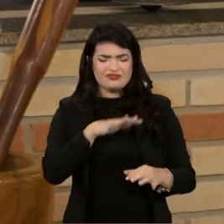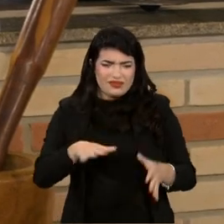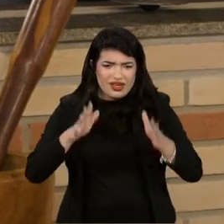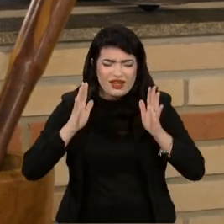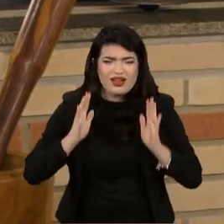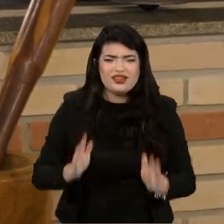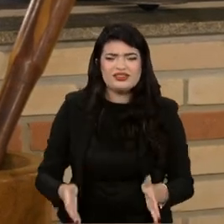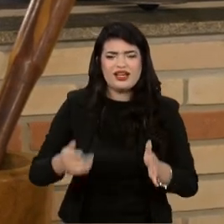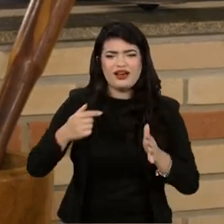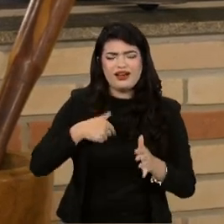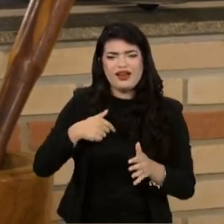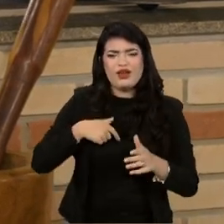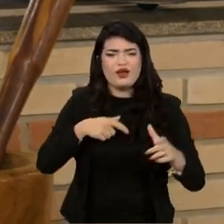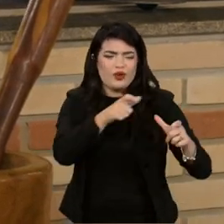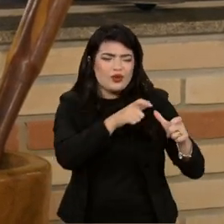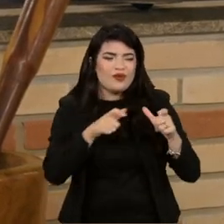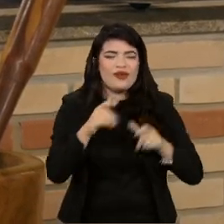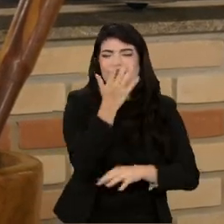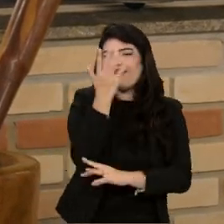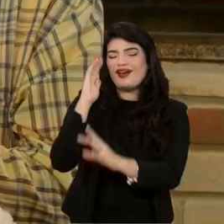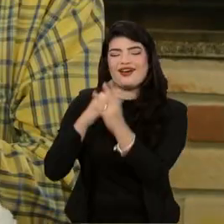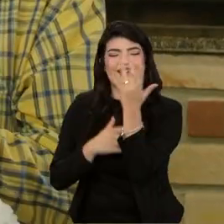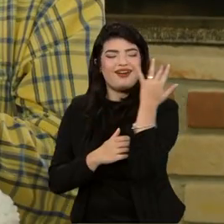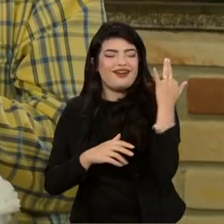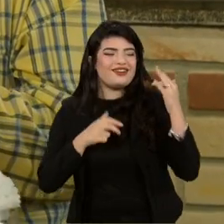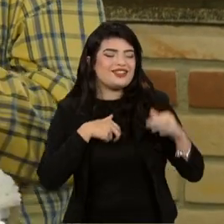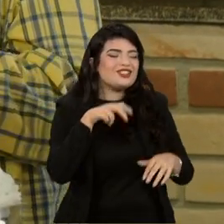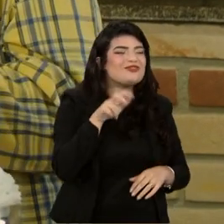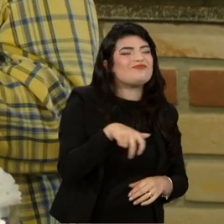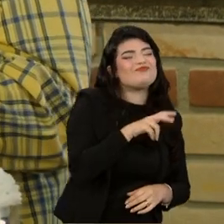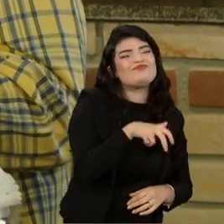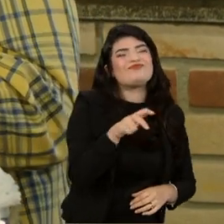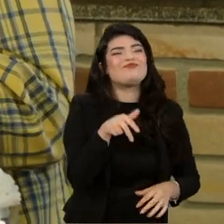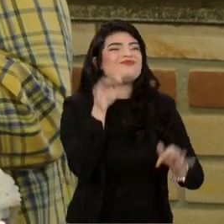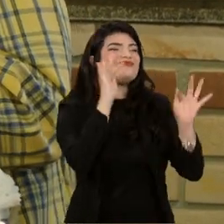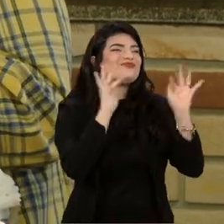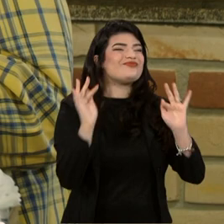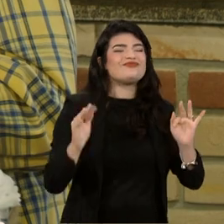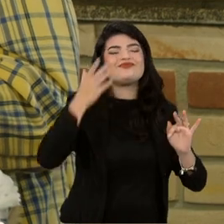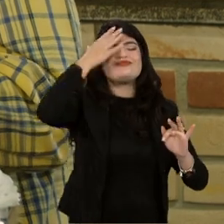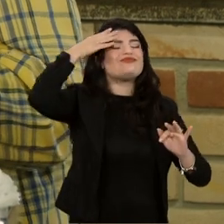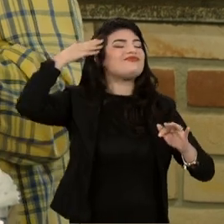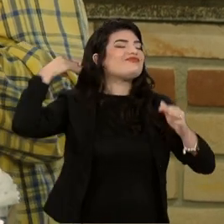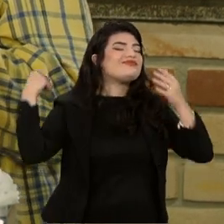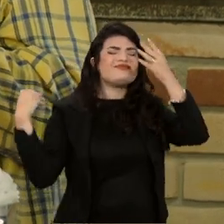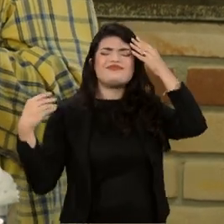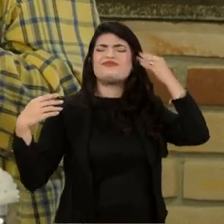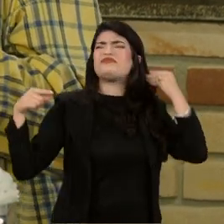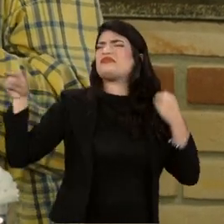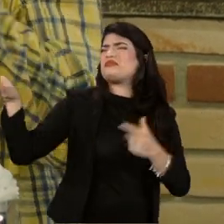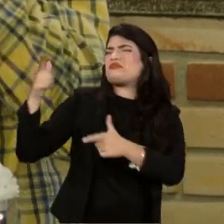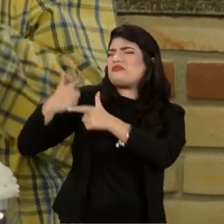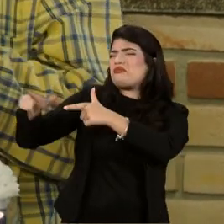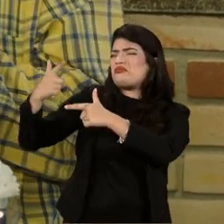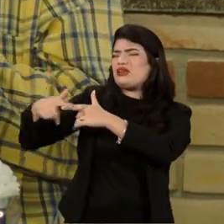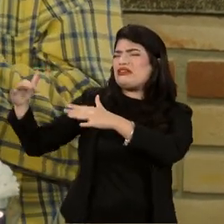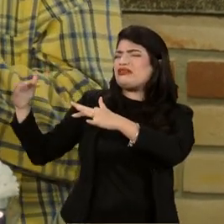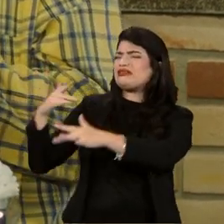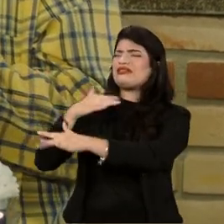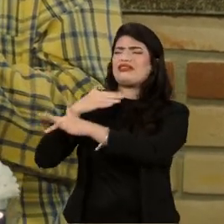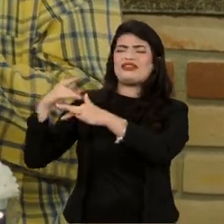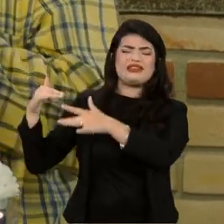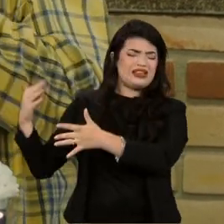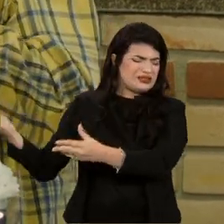Correr pelos campos floridos, feito menino. Esquecer as mágoas e os desatinos que a vida